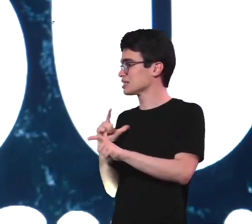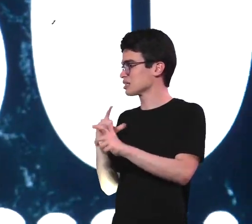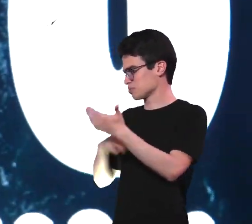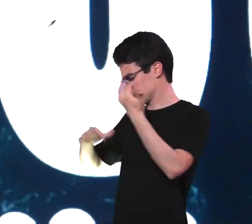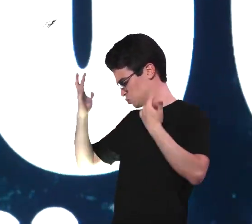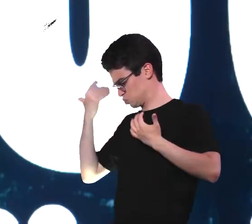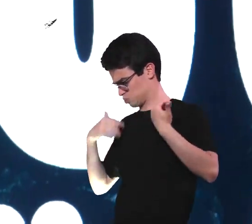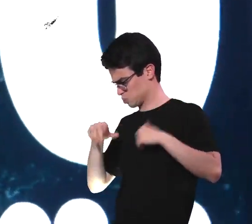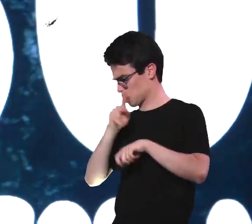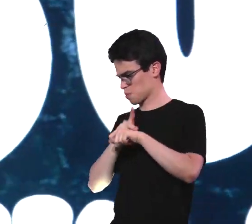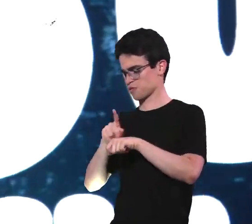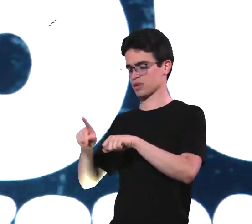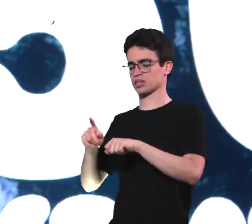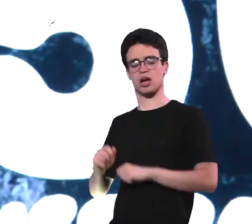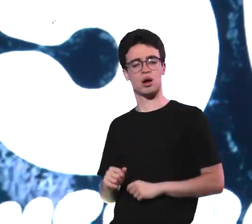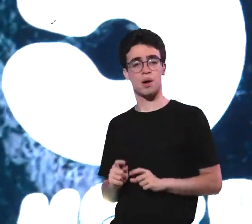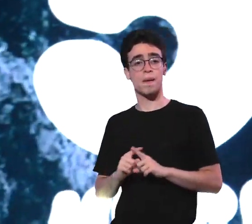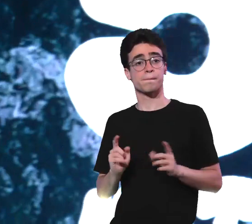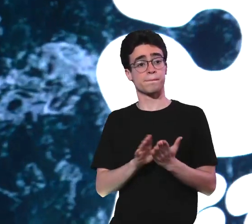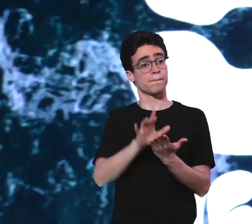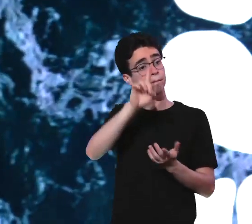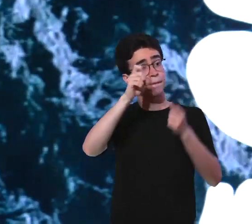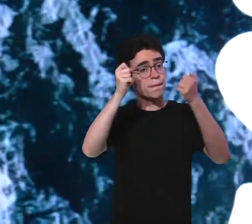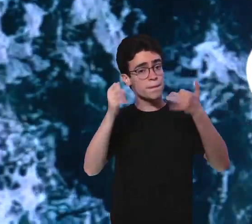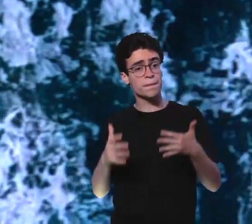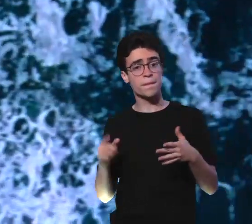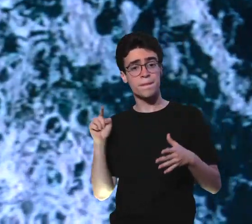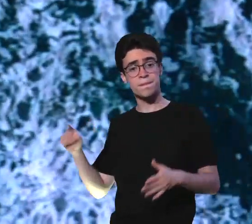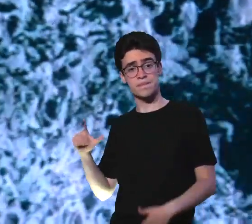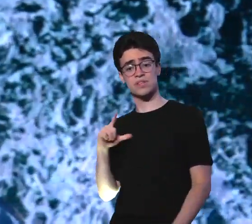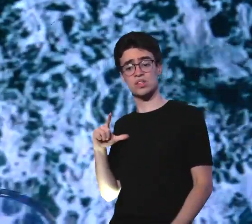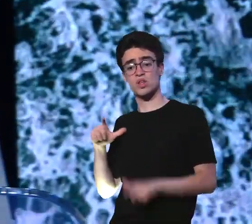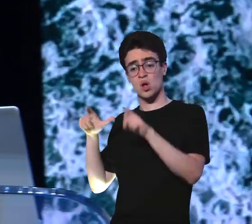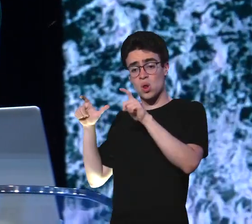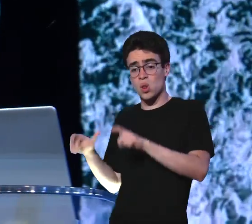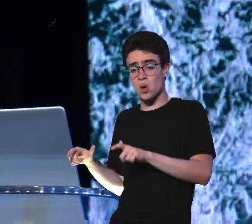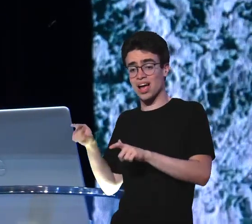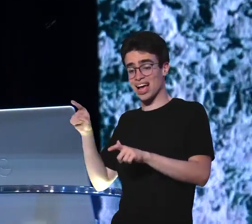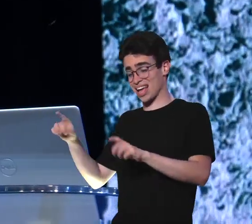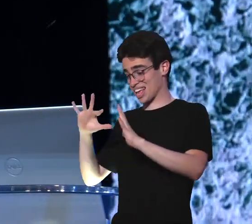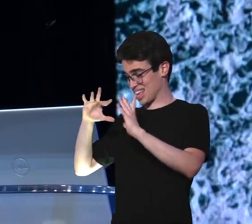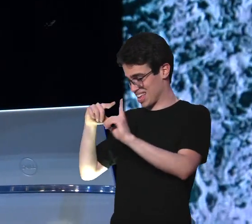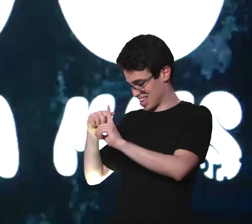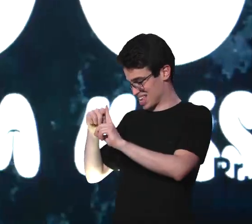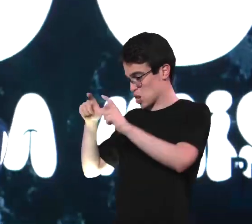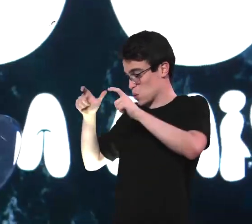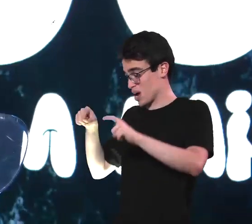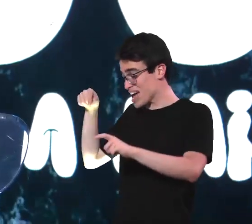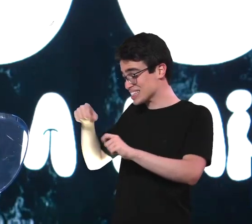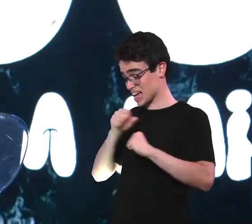purificação. Quando a Bíblia diz que a água estava saindo debaixo da soleira do templo,